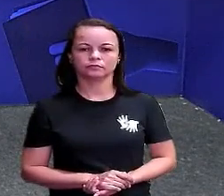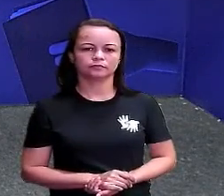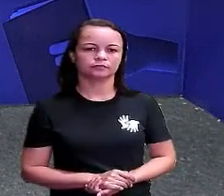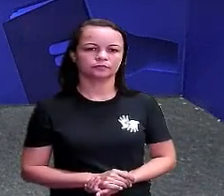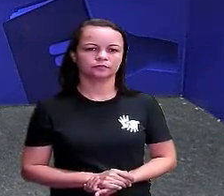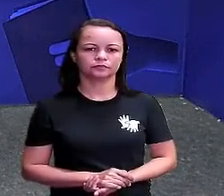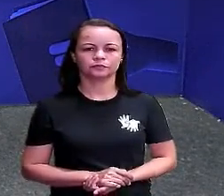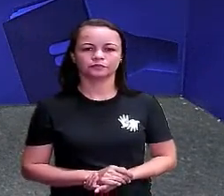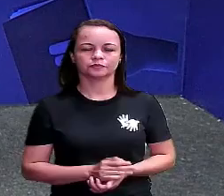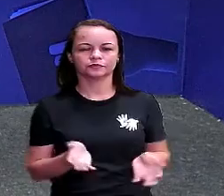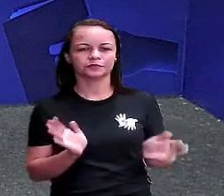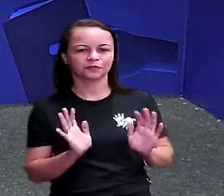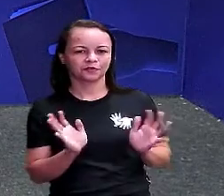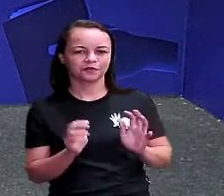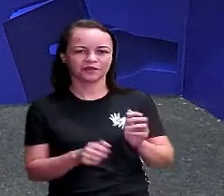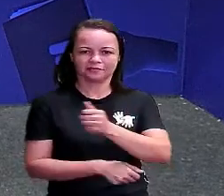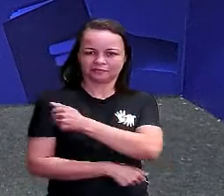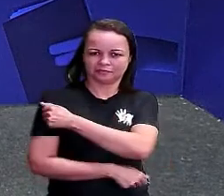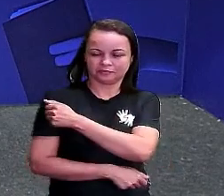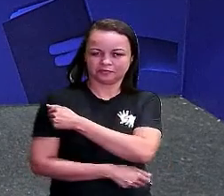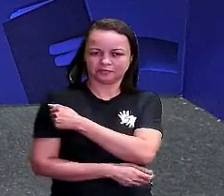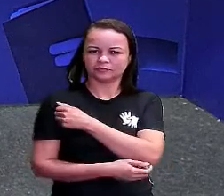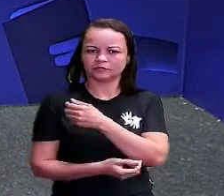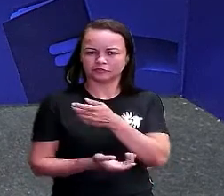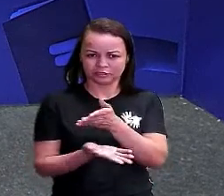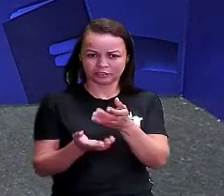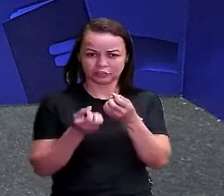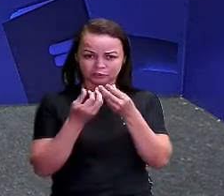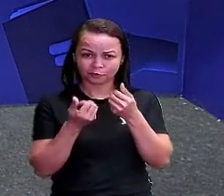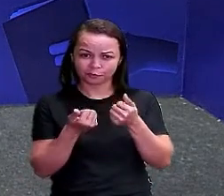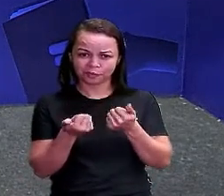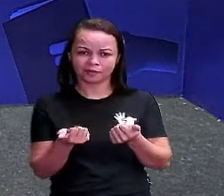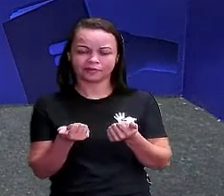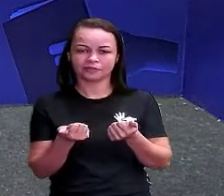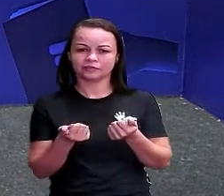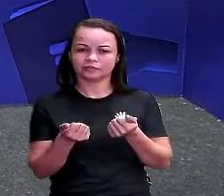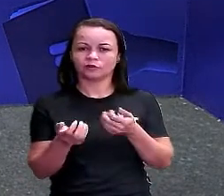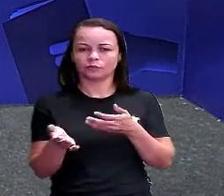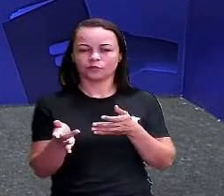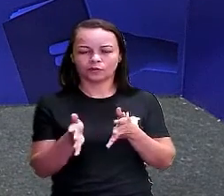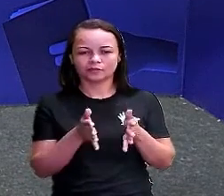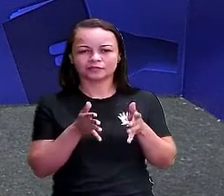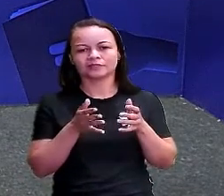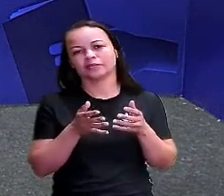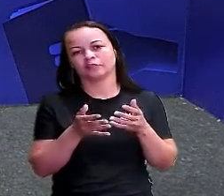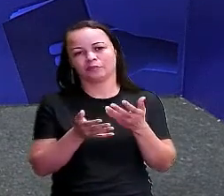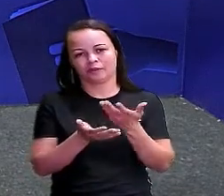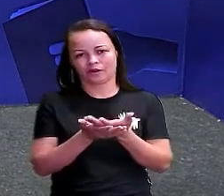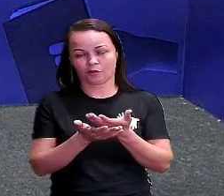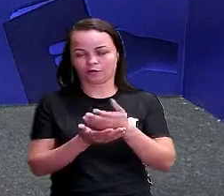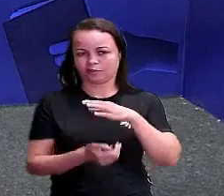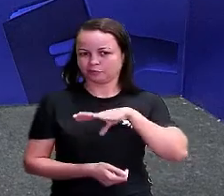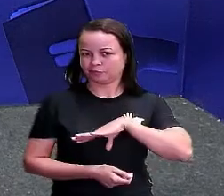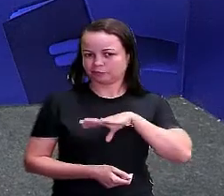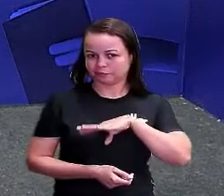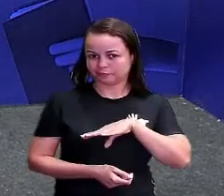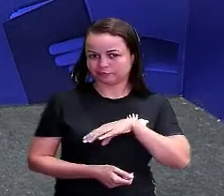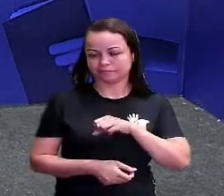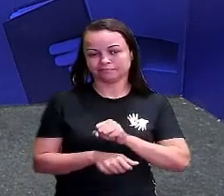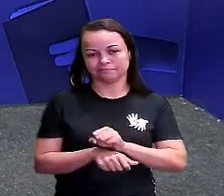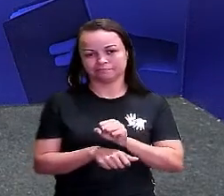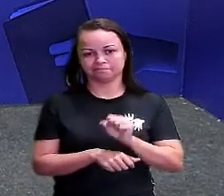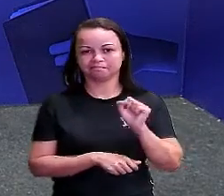Olá, queridos alunos, como vocês estão? Preparados para mais uma aula de língua portuguesa? Espero que